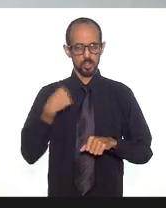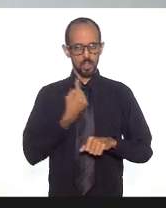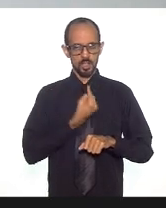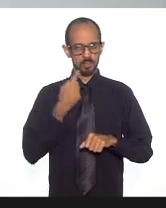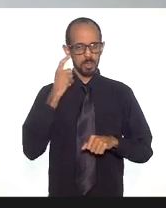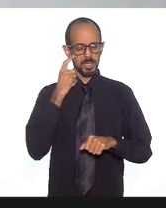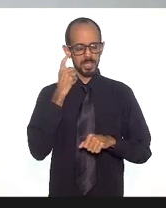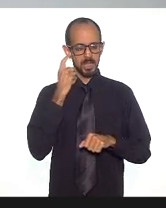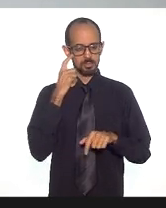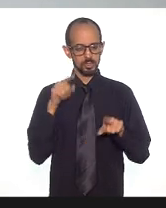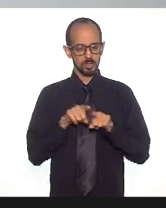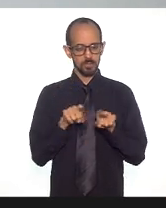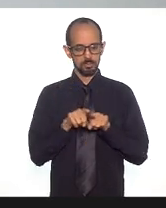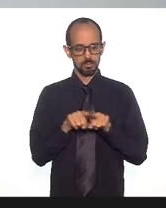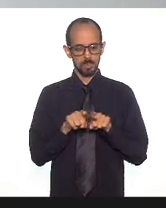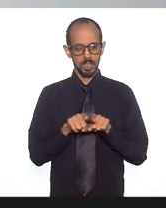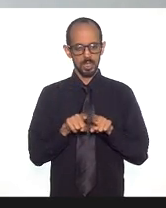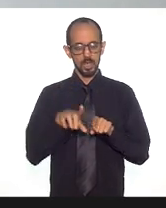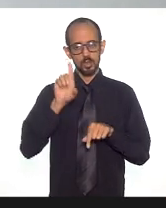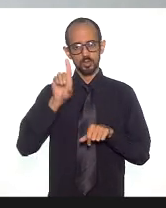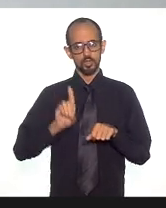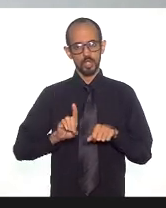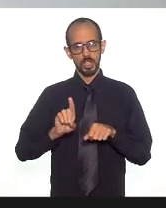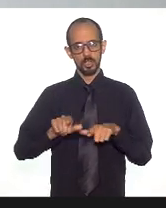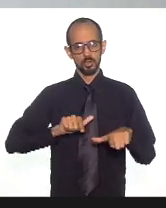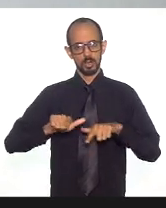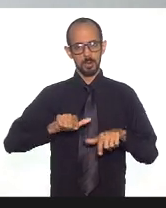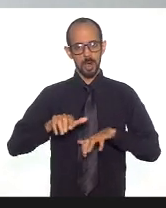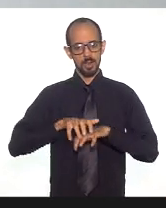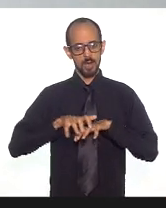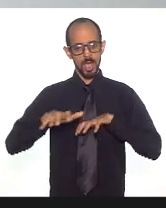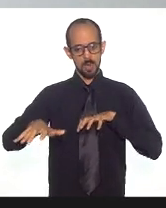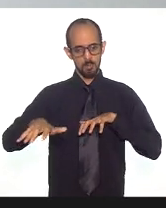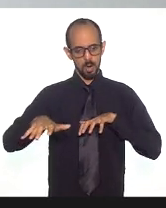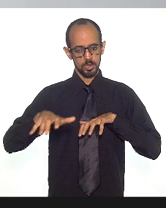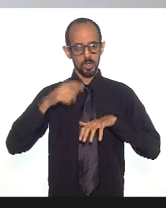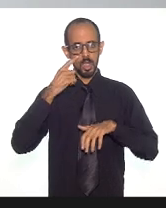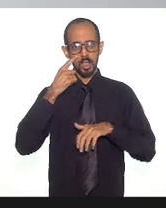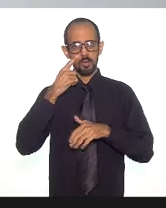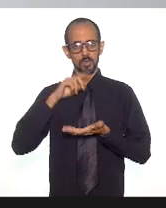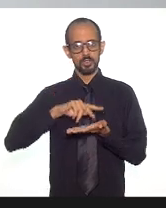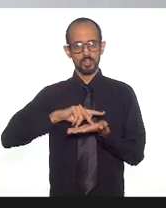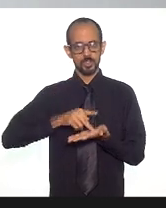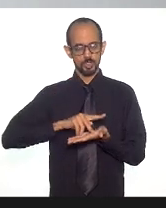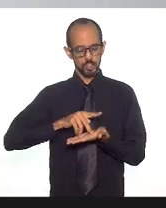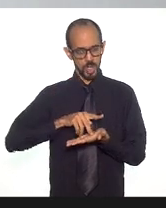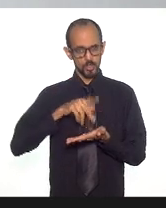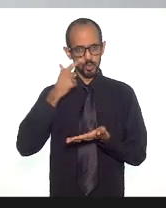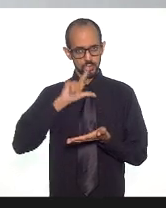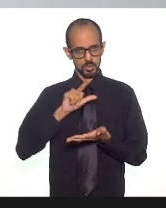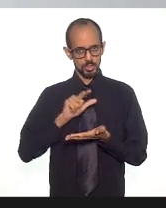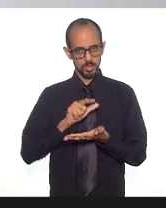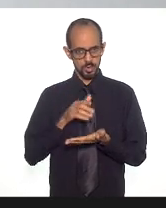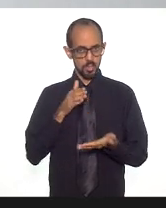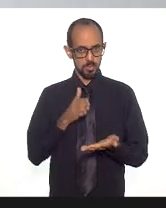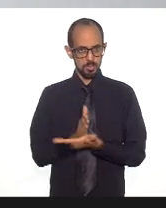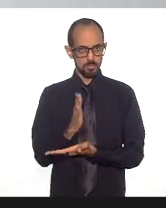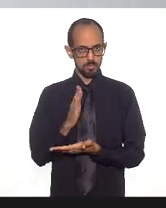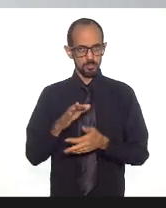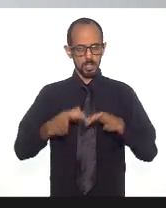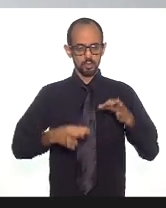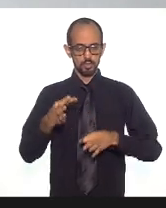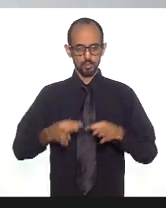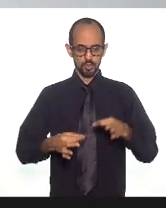também o direito ao trabalho remoto. Eu vi que o sindicato conseguiu uma vitória na justiça recente, parabenizo. Eu sou autor, né, de uma lei